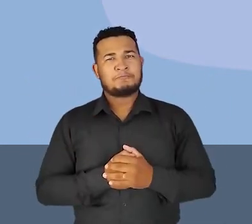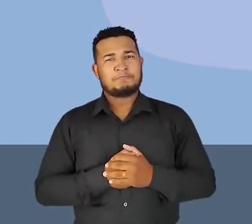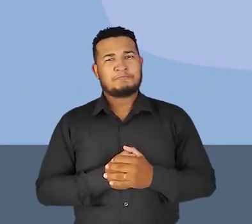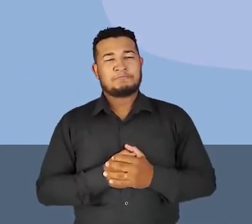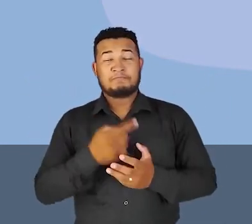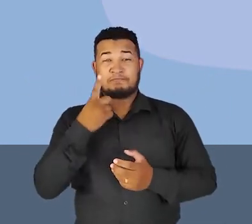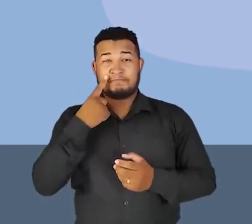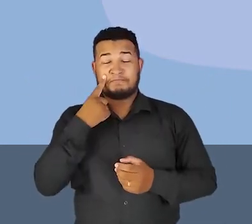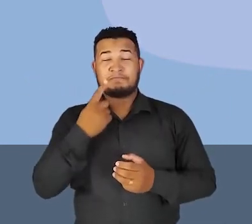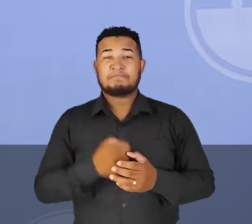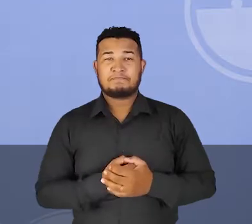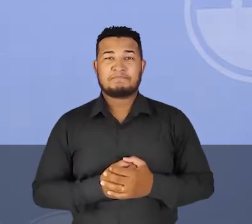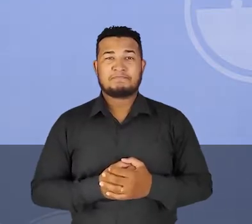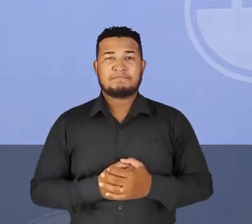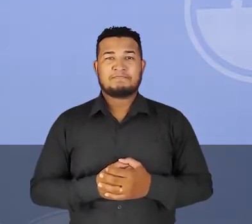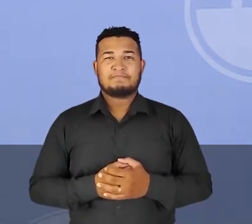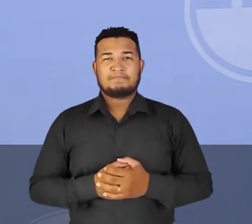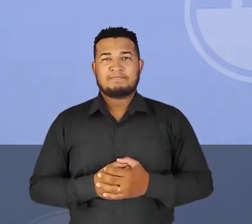Venha comigo.